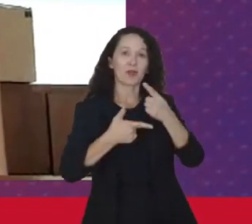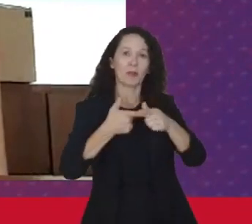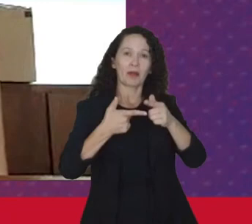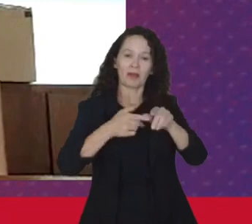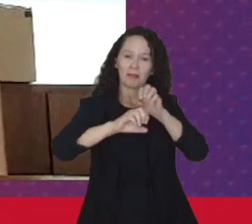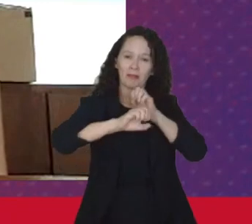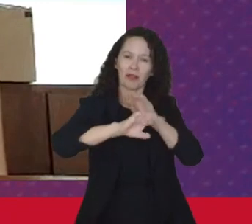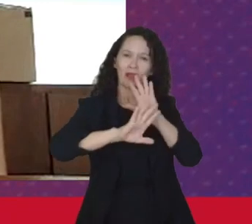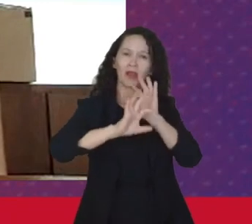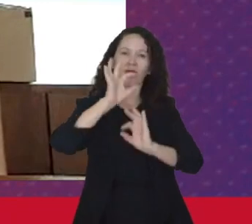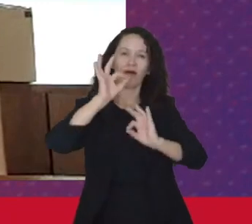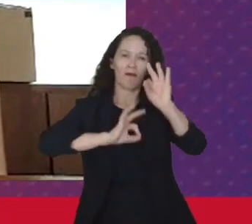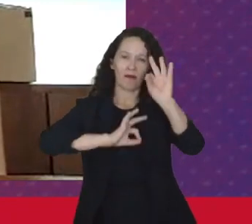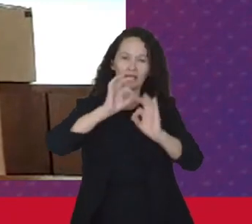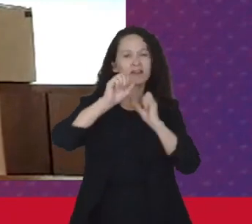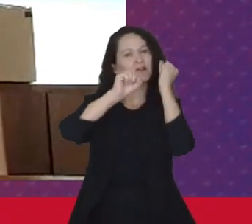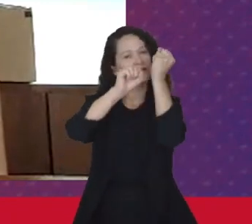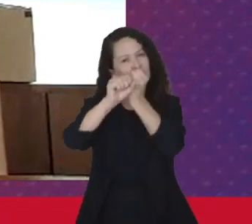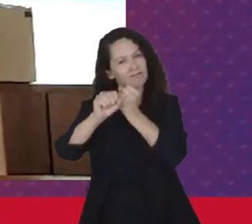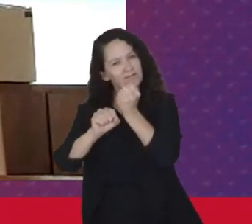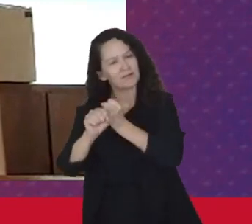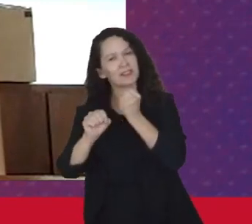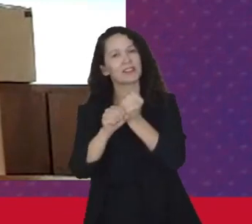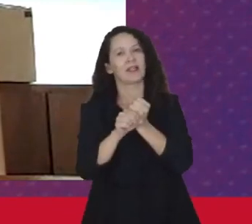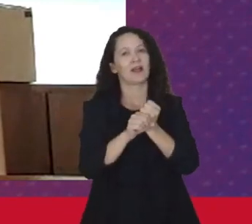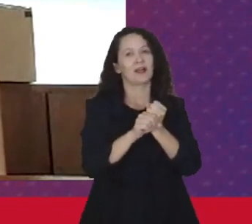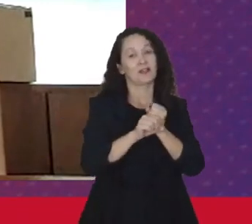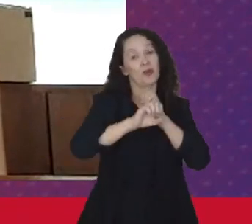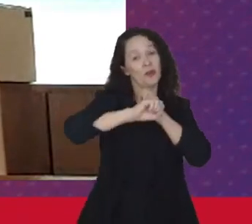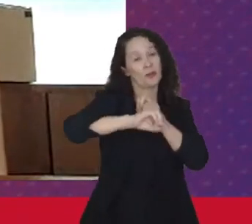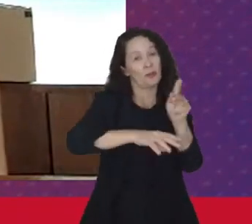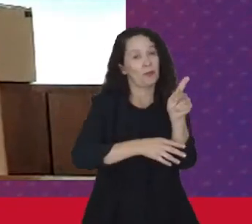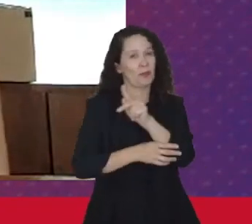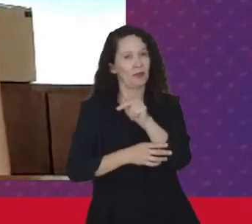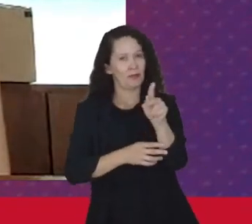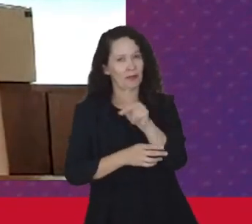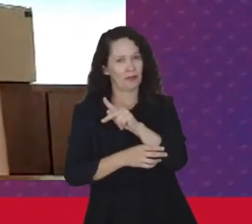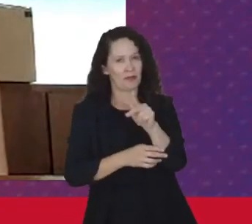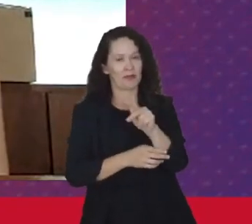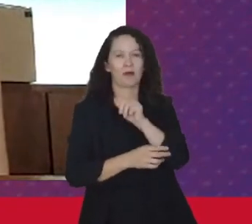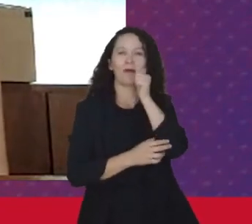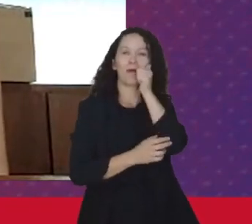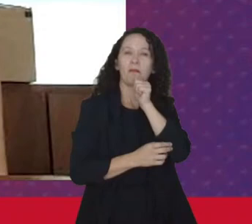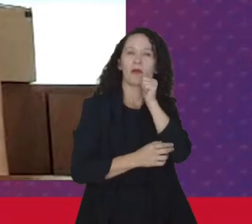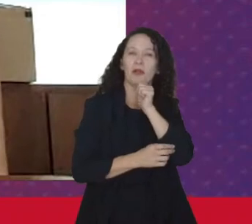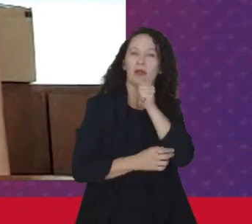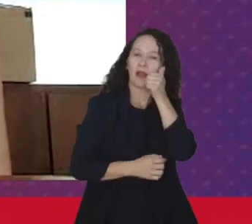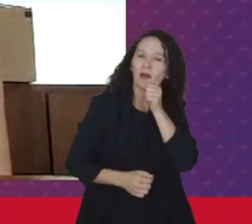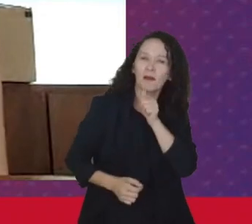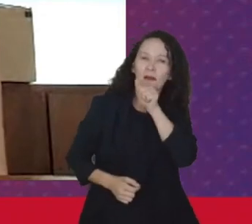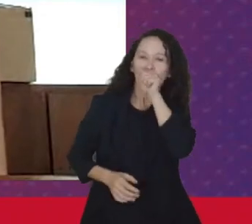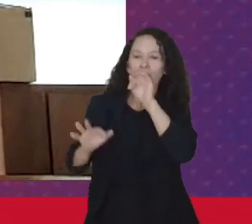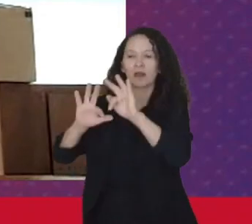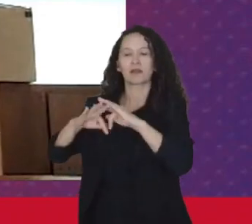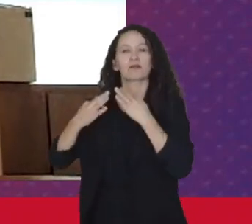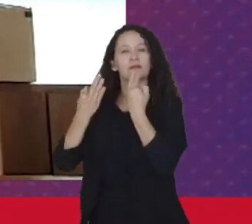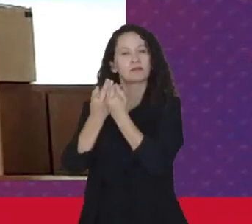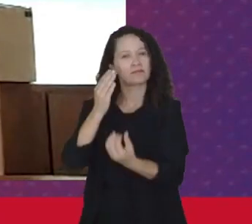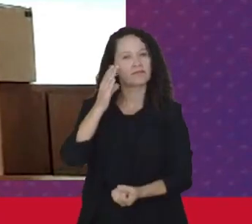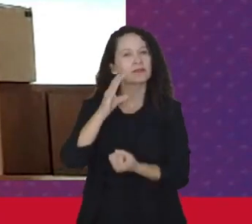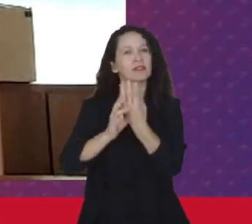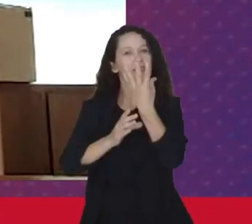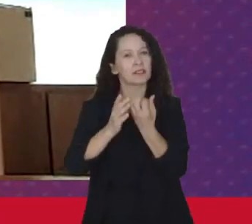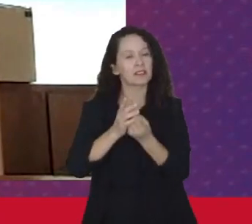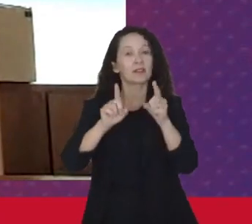é um processo que está sendo construído por educadoras, né, por mães e familiares